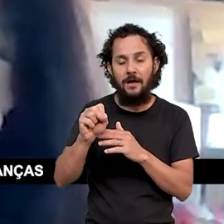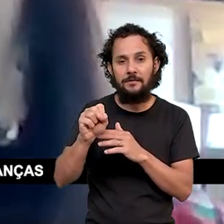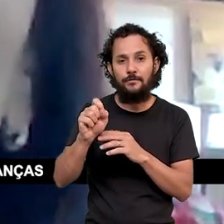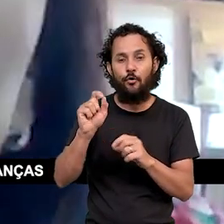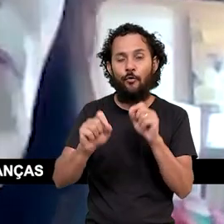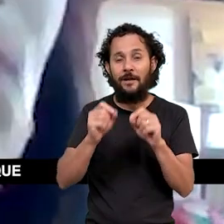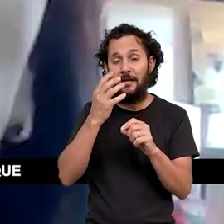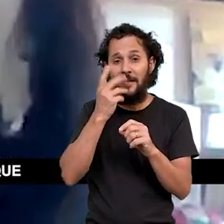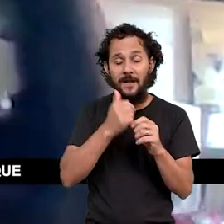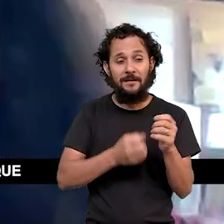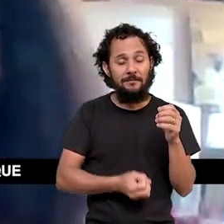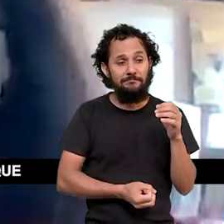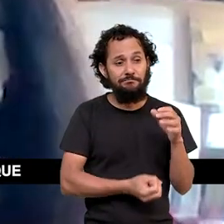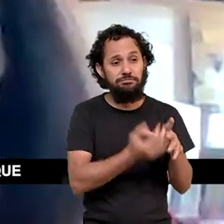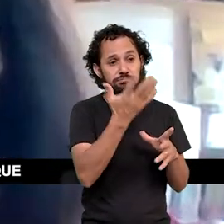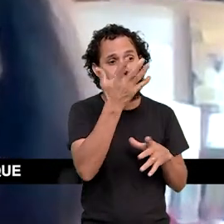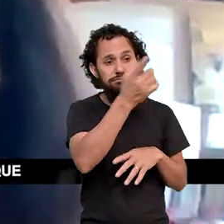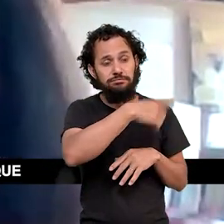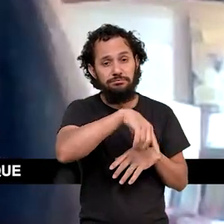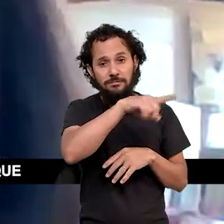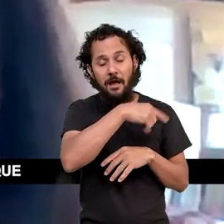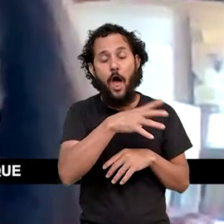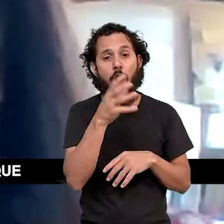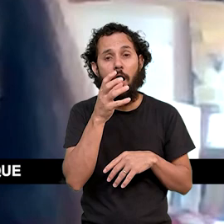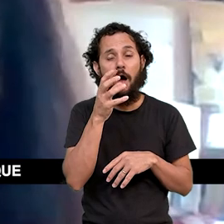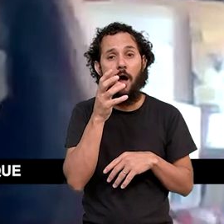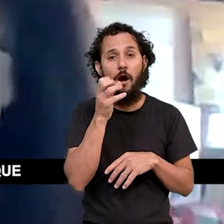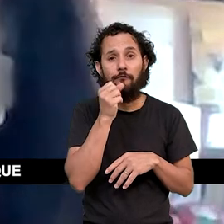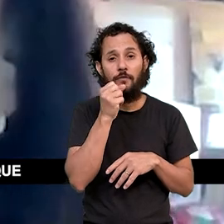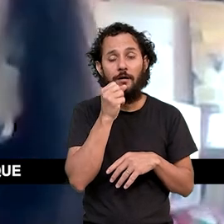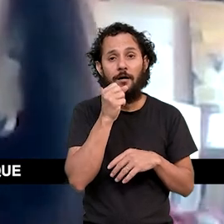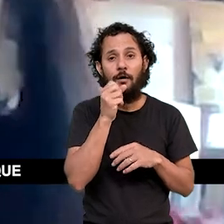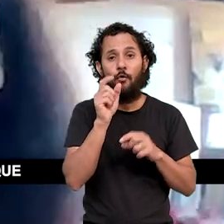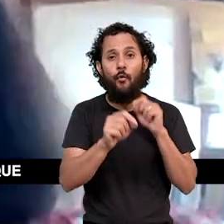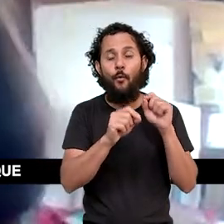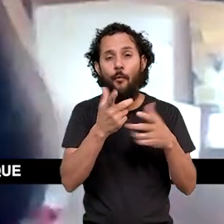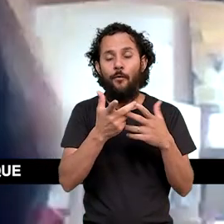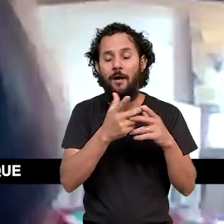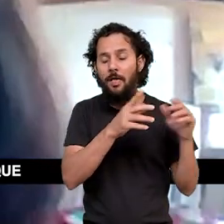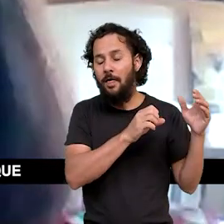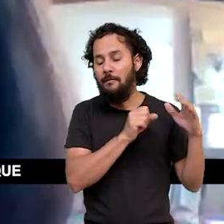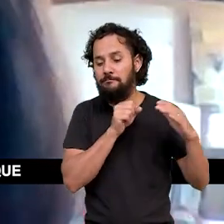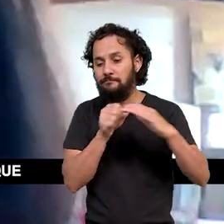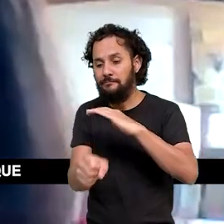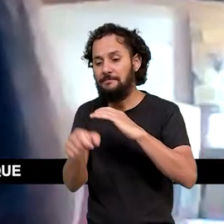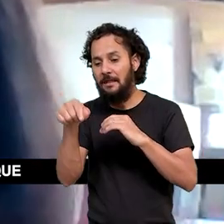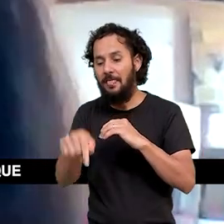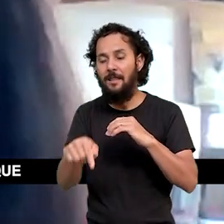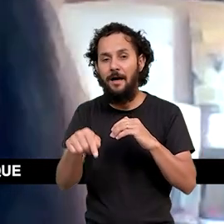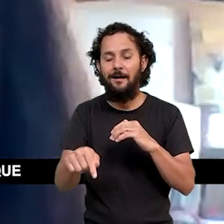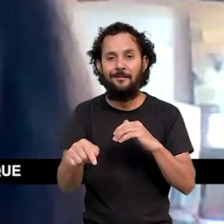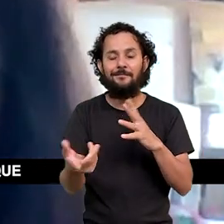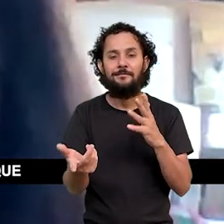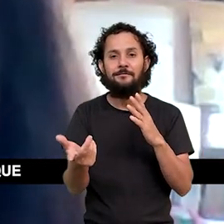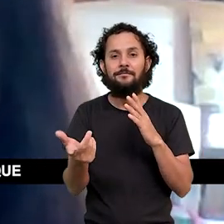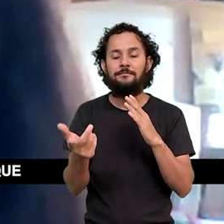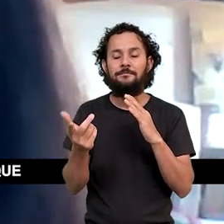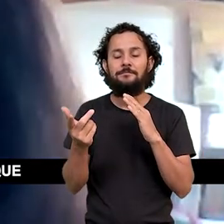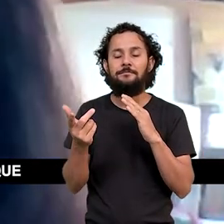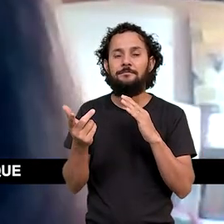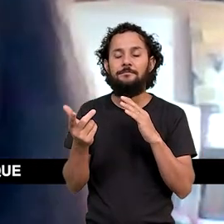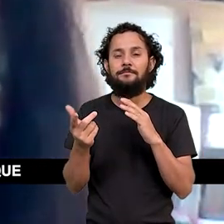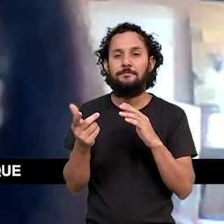as crianças, inúmeras crianças órfãs, abandonadas, elas pudessem